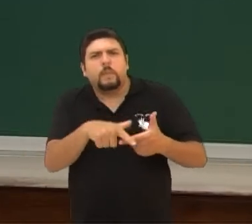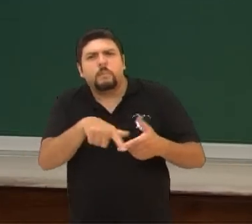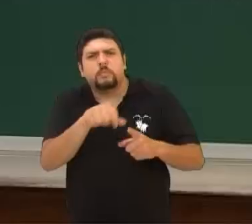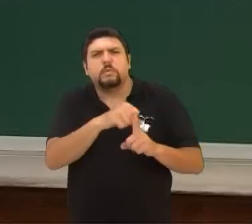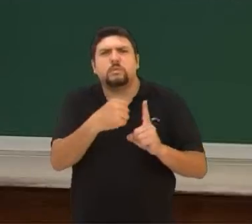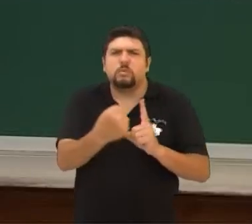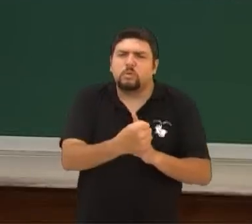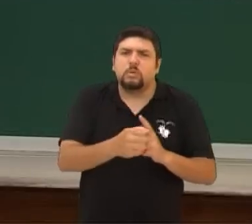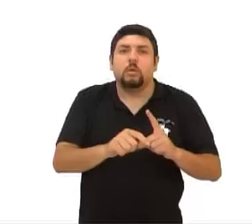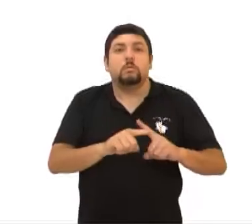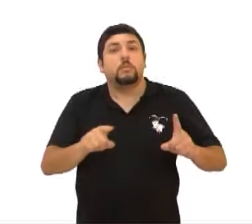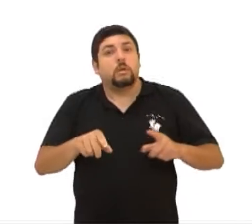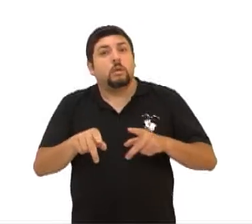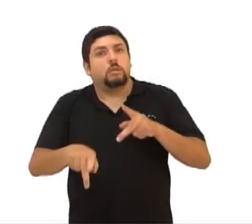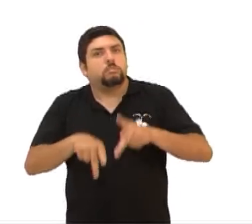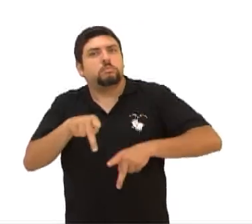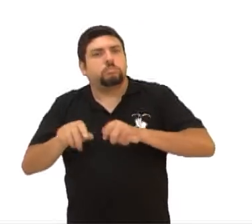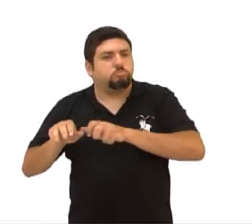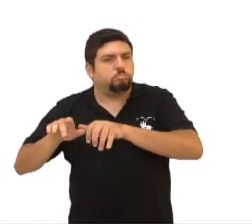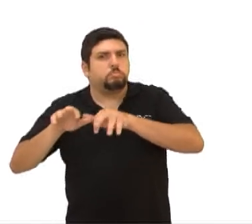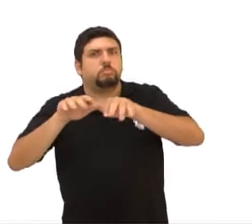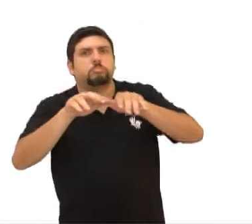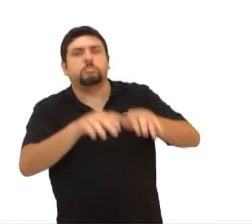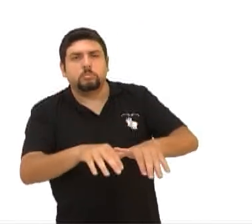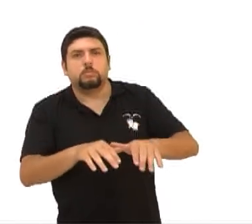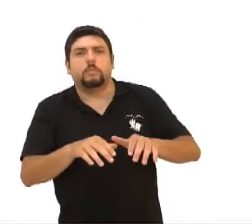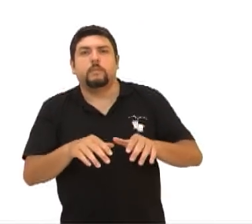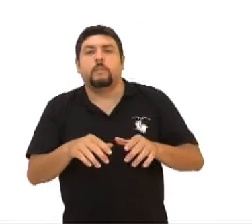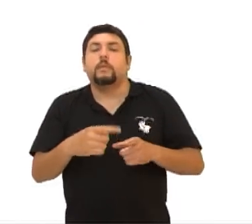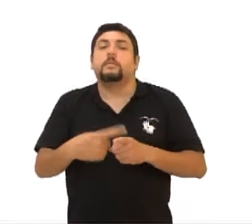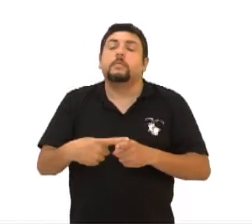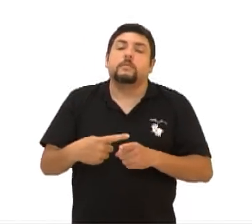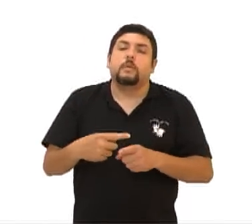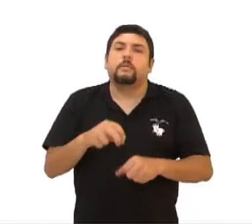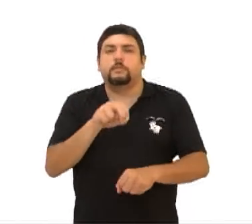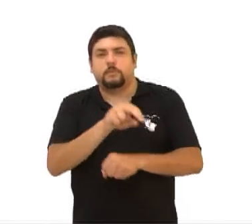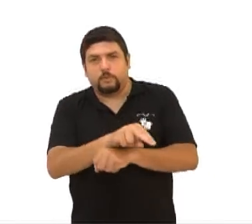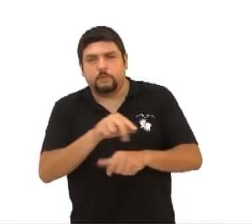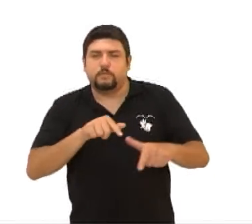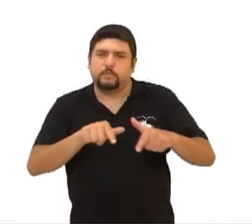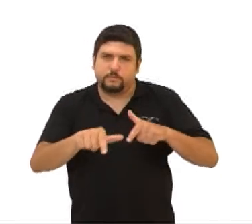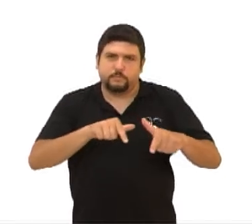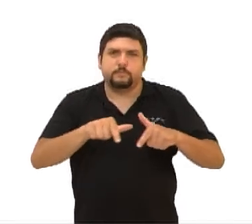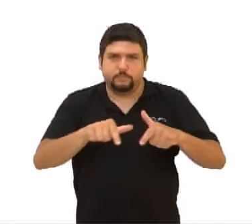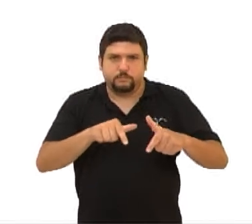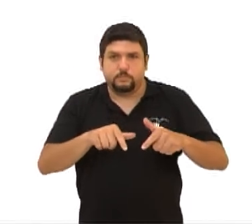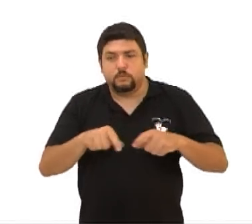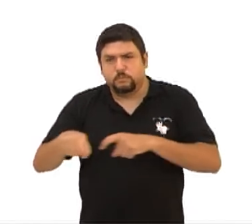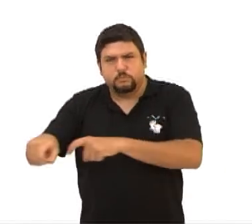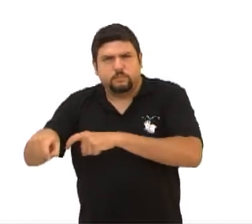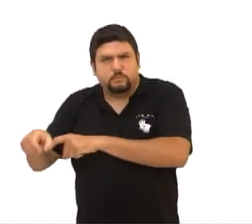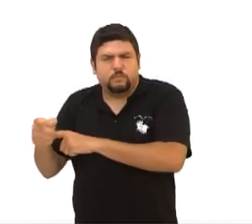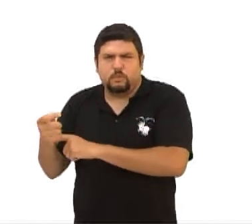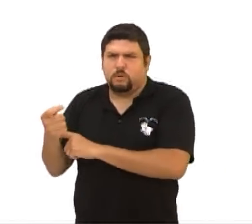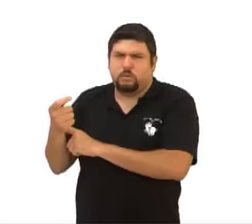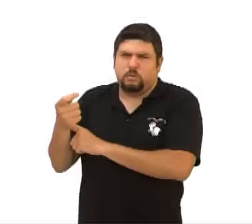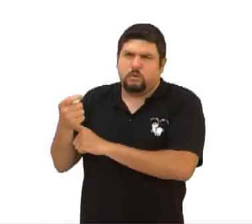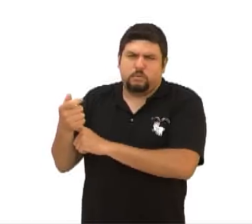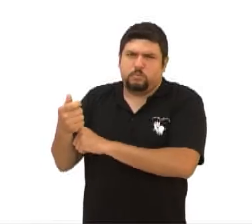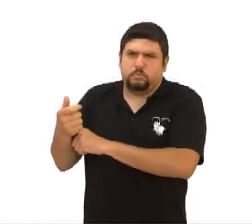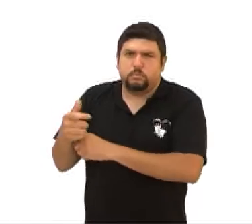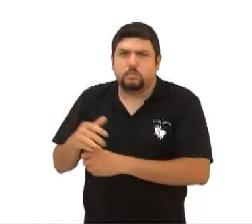esses espaços ainda são procurados? A maior oferta de empregos, porque os empregos lá no campo são escassos, devido